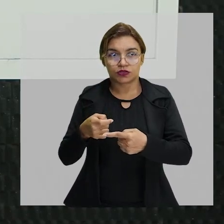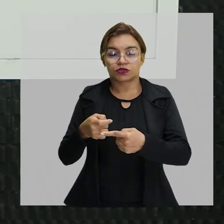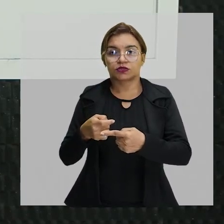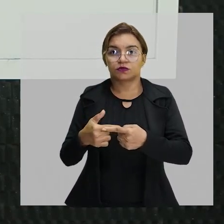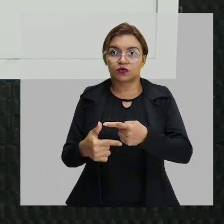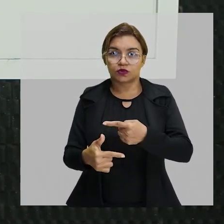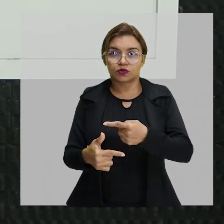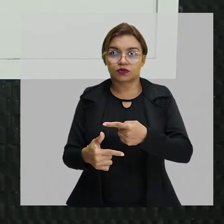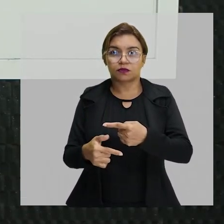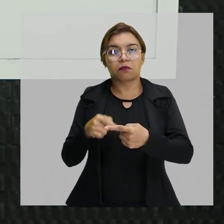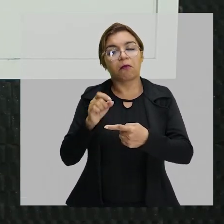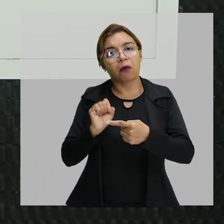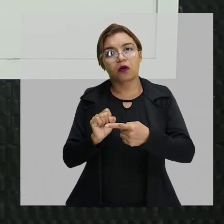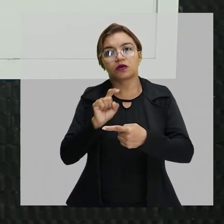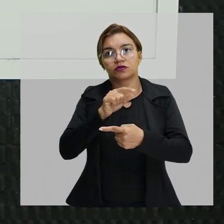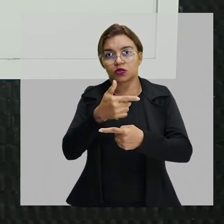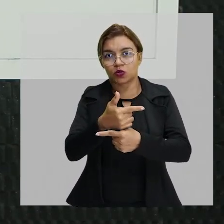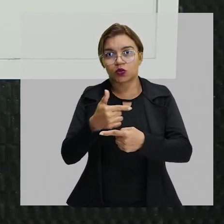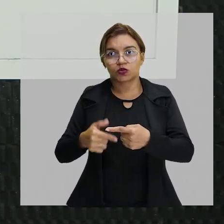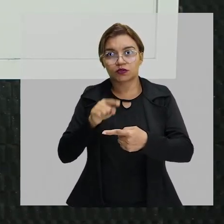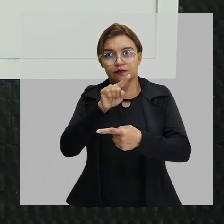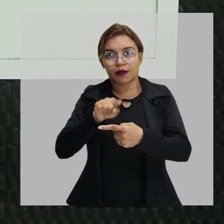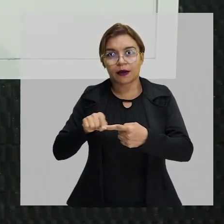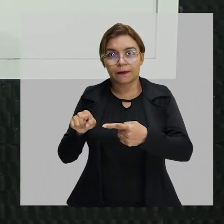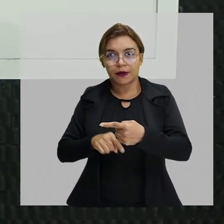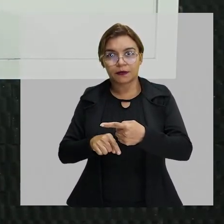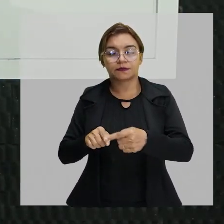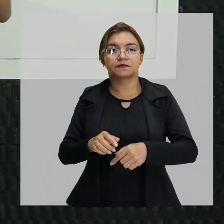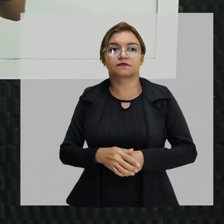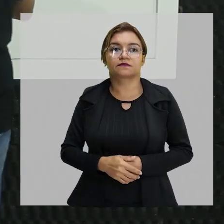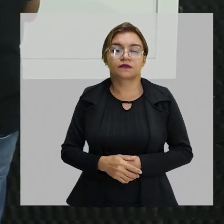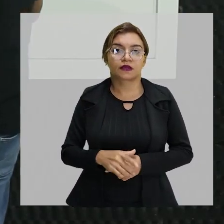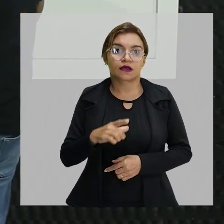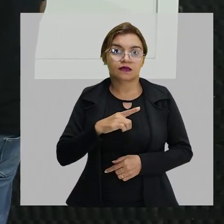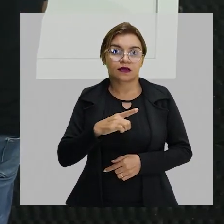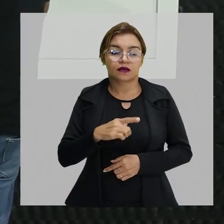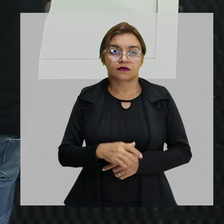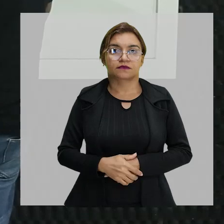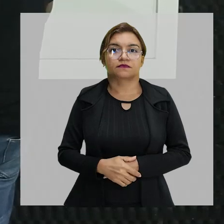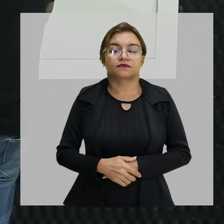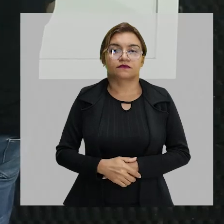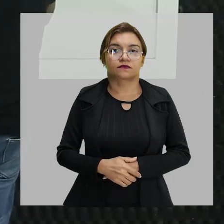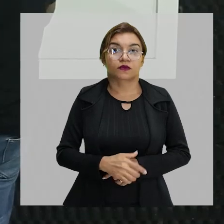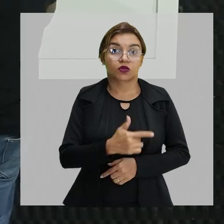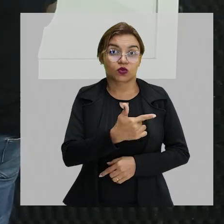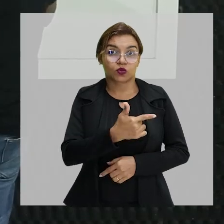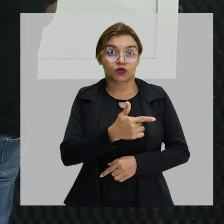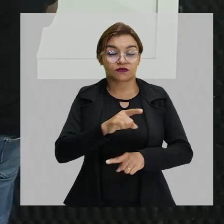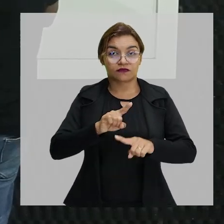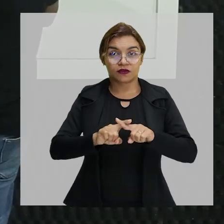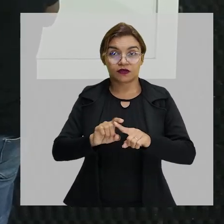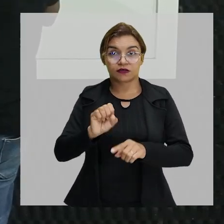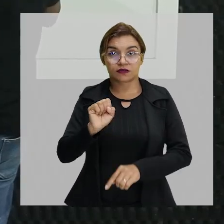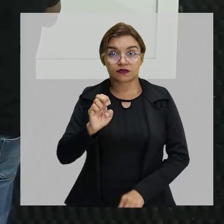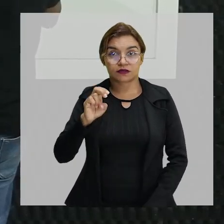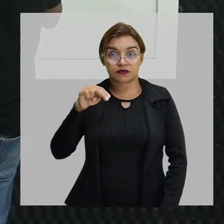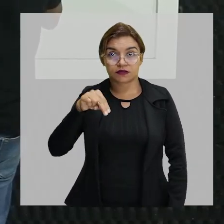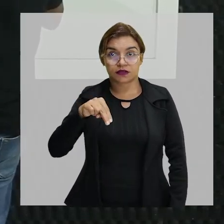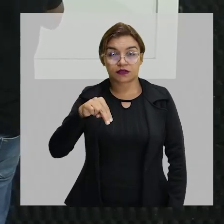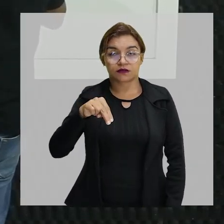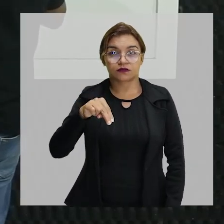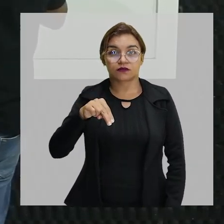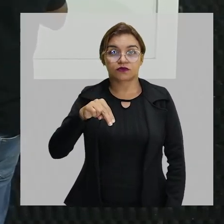cancelar esse 2 com esse 2, tá? Então você vai ter 2 vezes o seno de